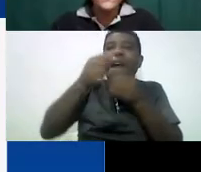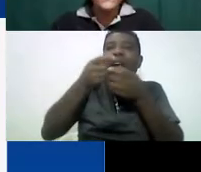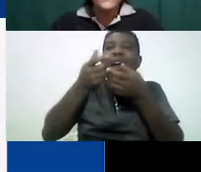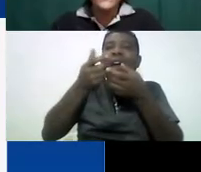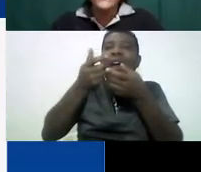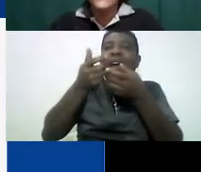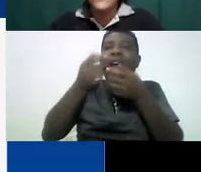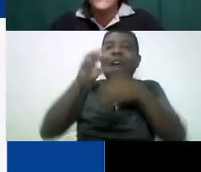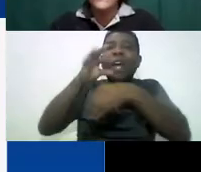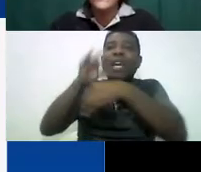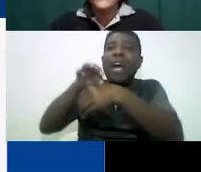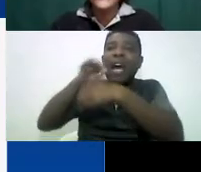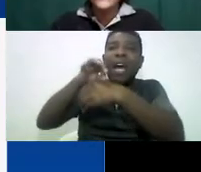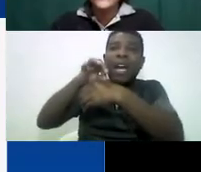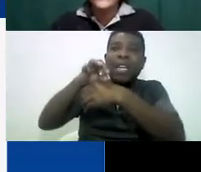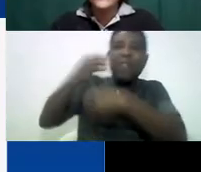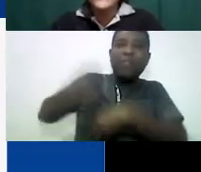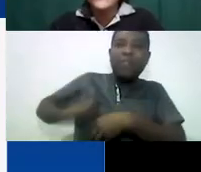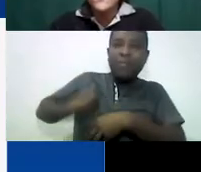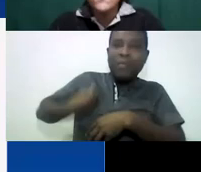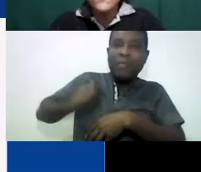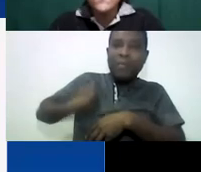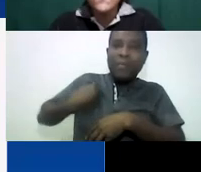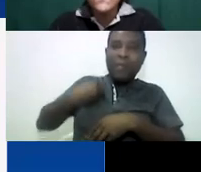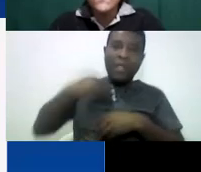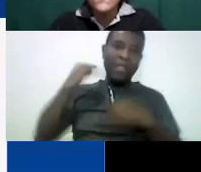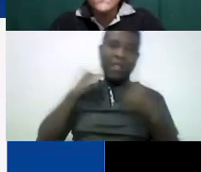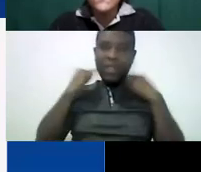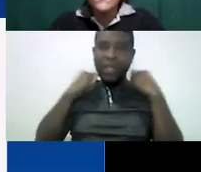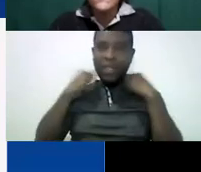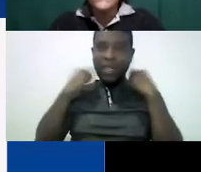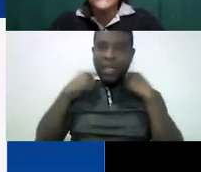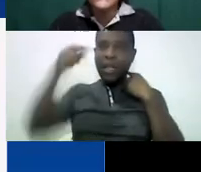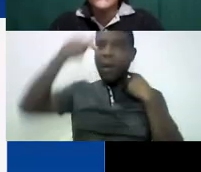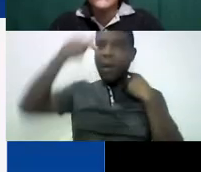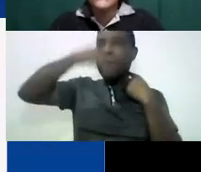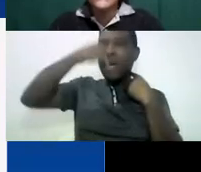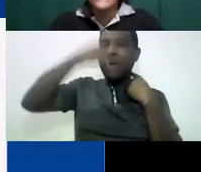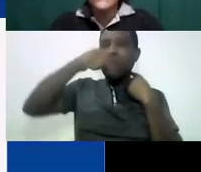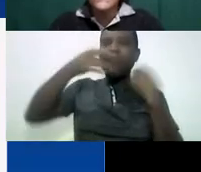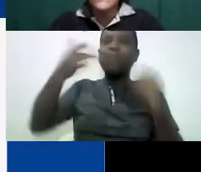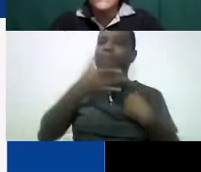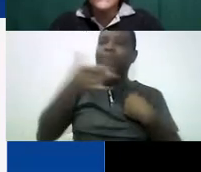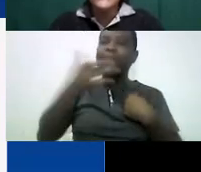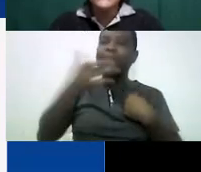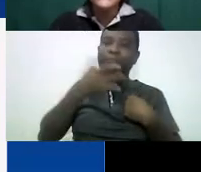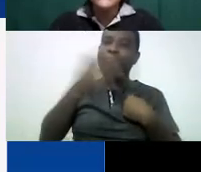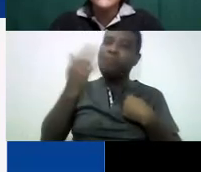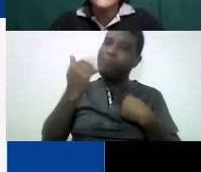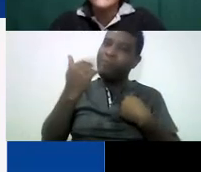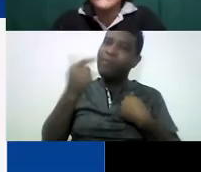peru, tá? Que é saborosa, porque ela está muito próxima ao osso. Então, nós temos também esses músculos